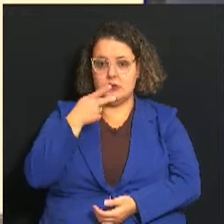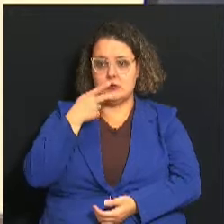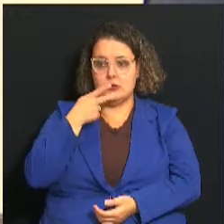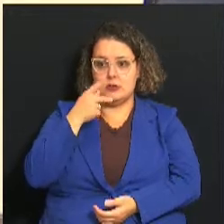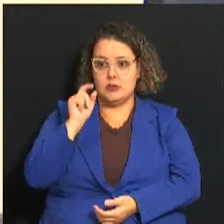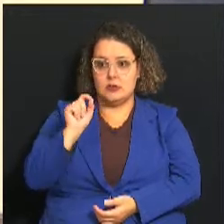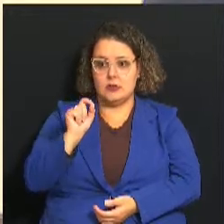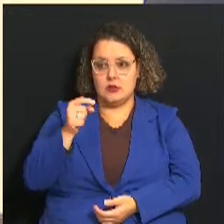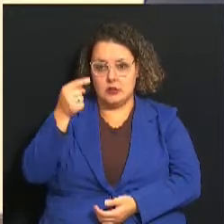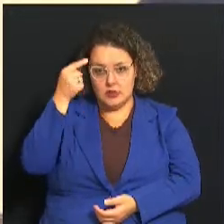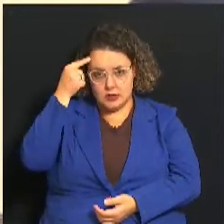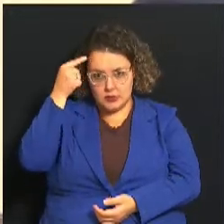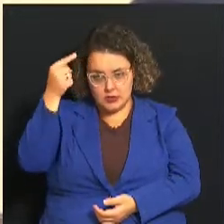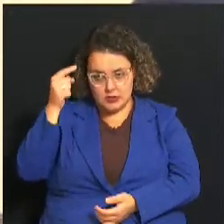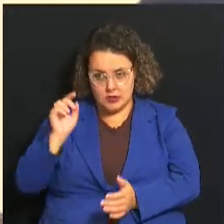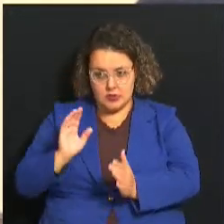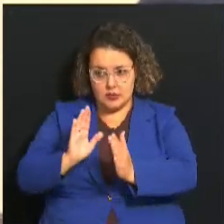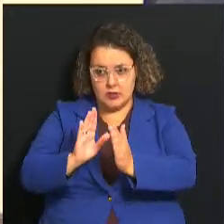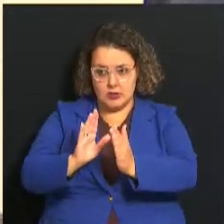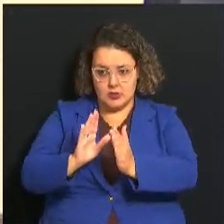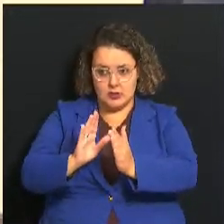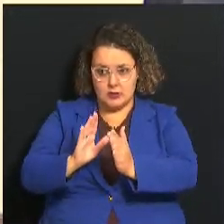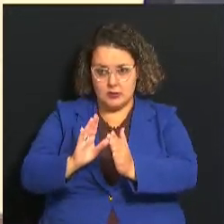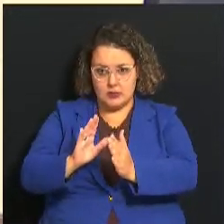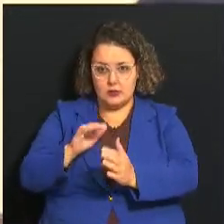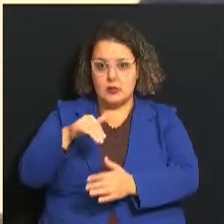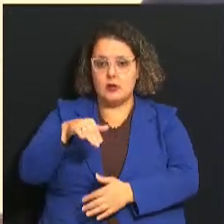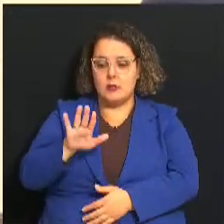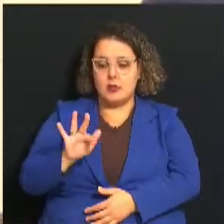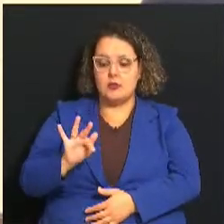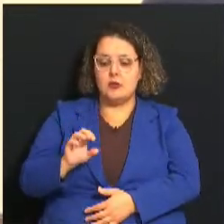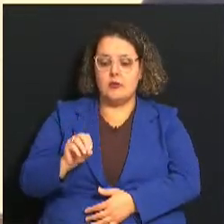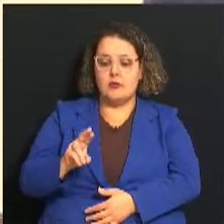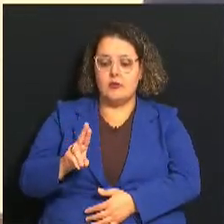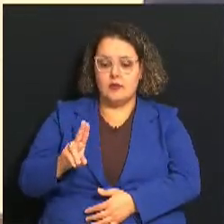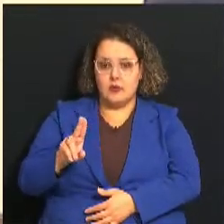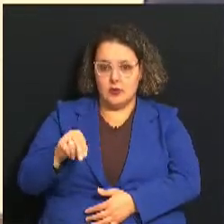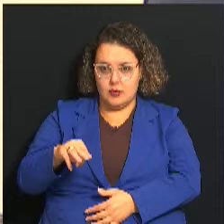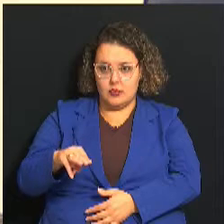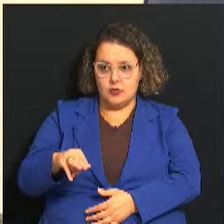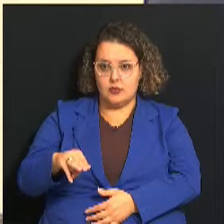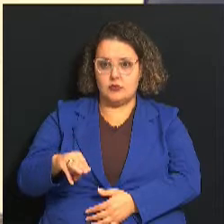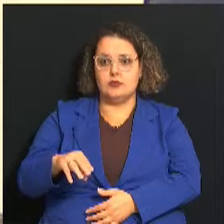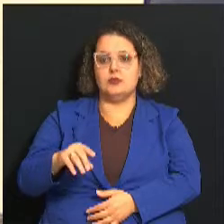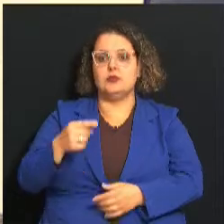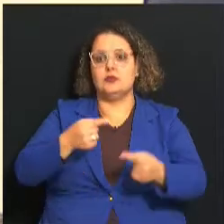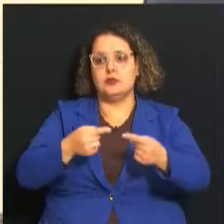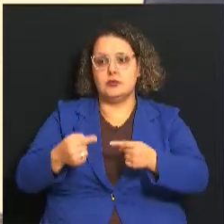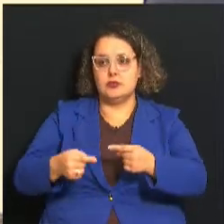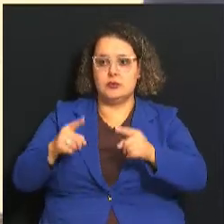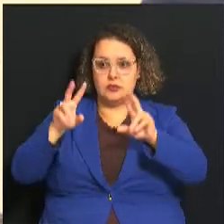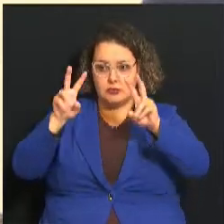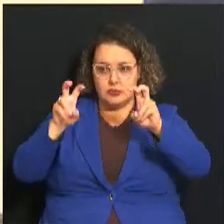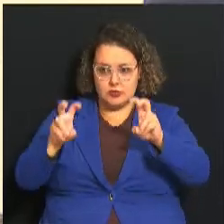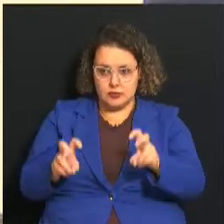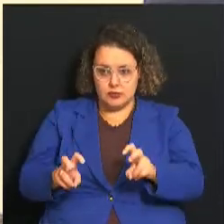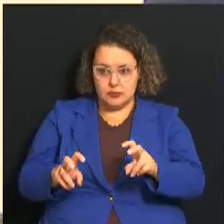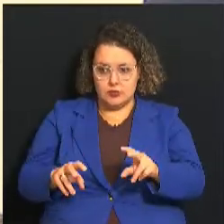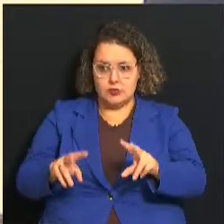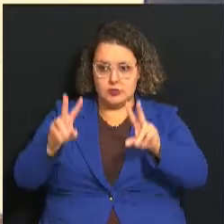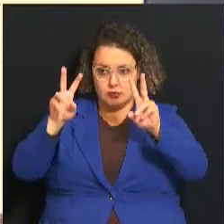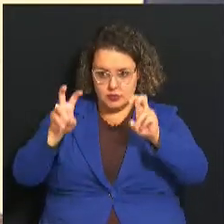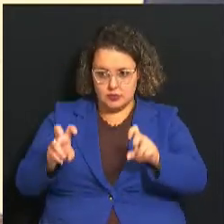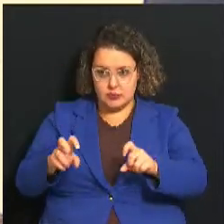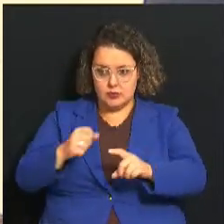a ideia da frente é ser mais um fórum de discussão e debate dos temas